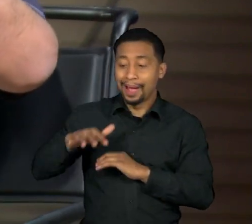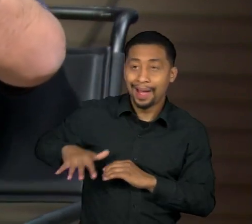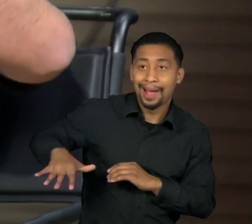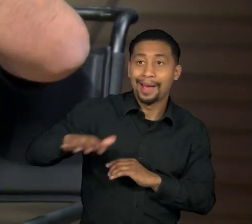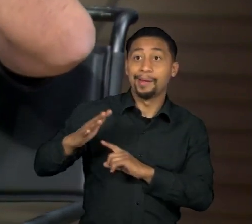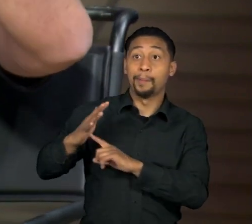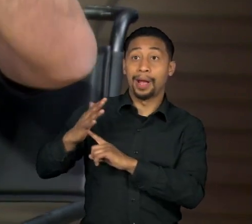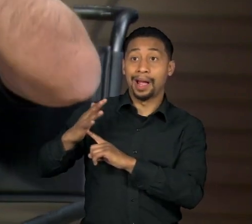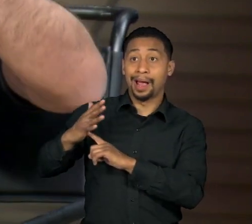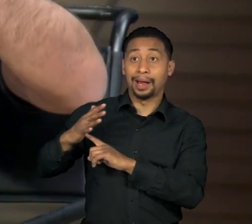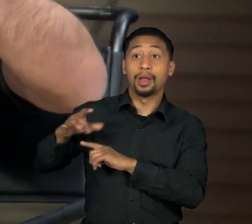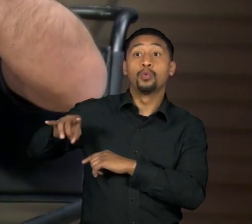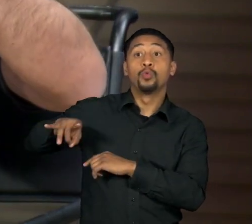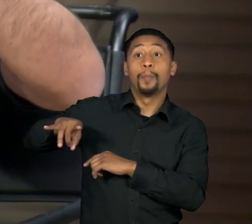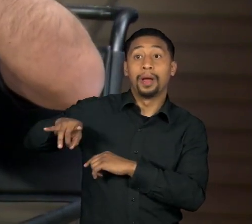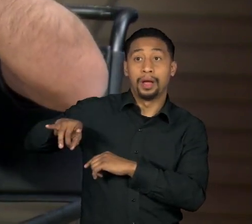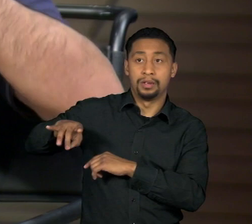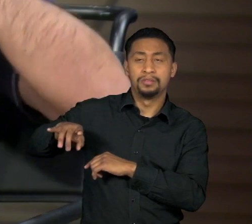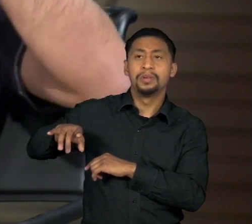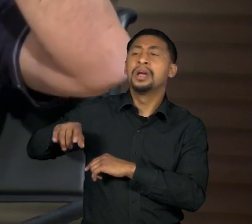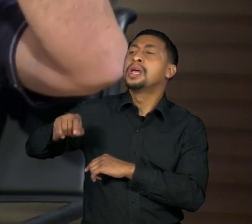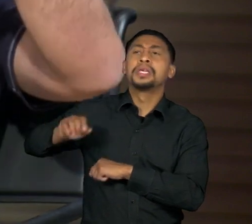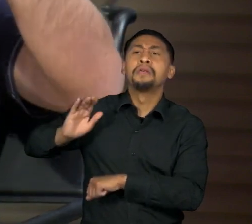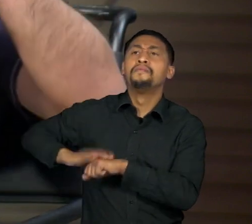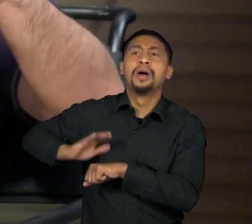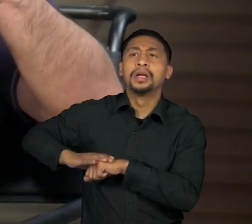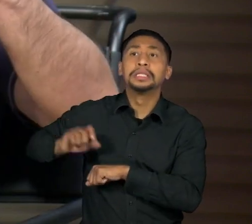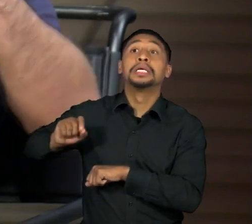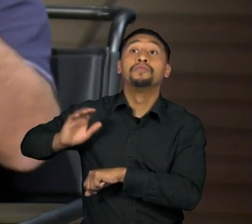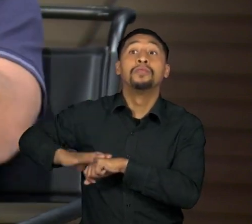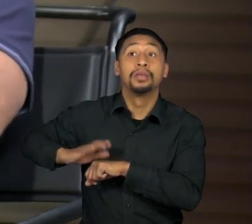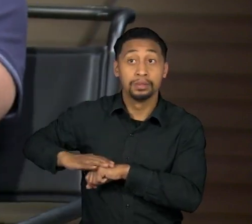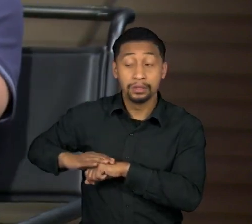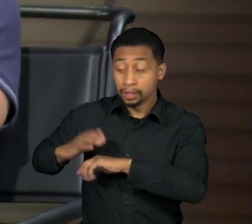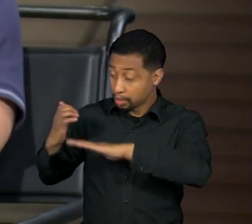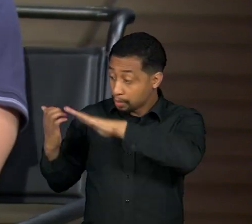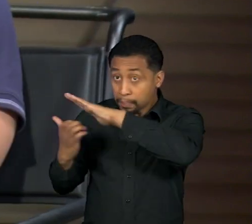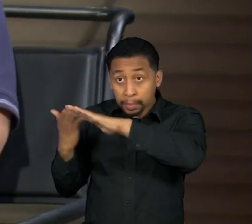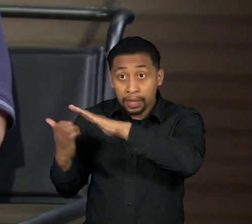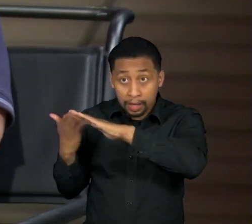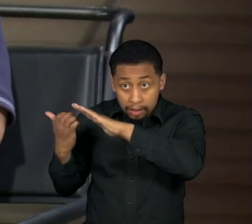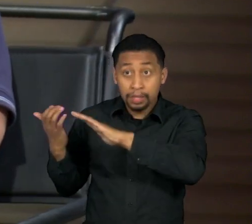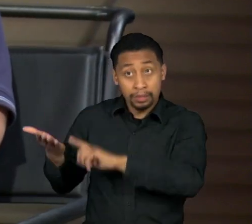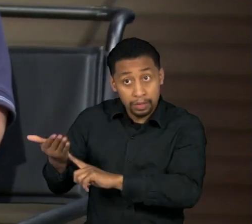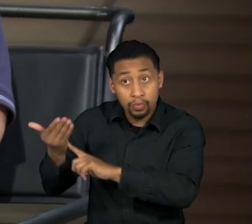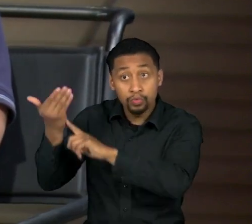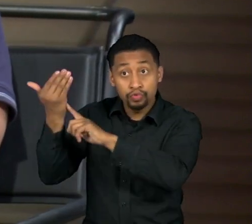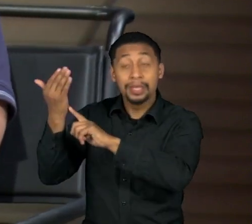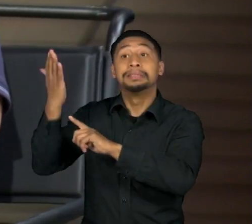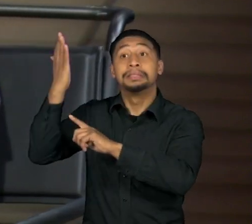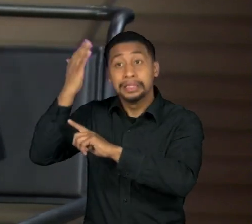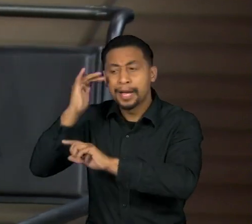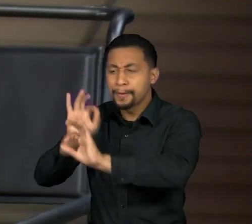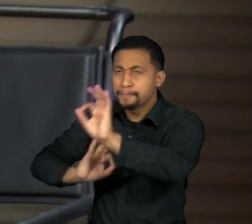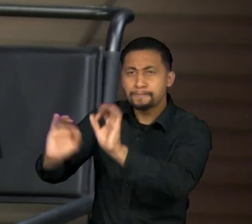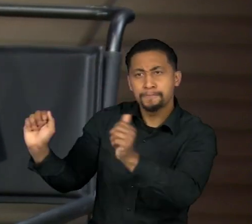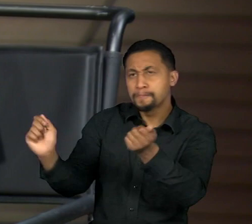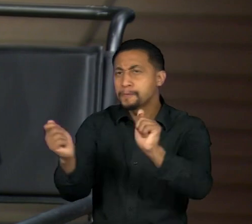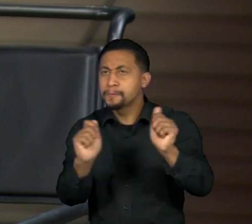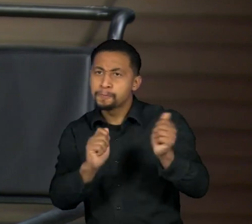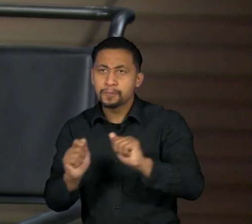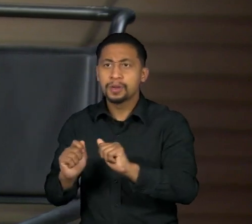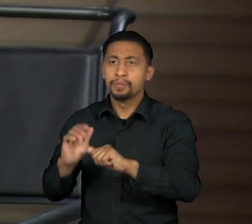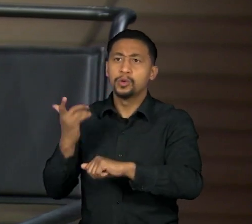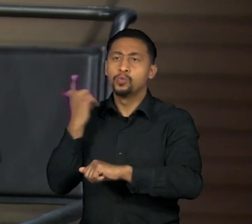faz essa automação? As empresas de tecnologia, que sabem usar a inteligência artificial para adiantar esse processo. Então, sim, temos aí